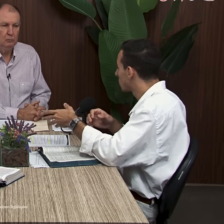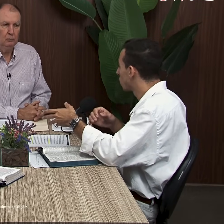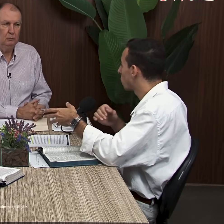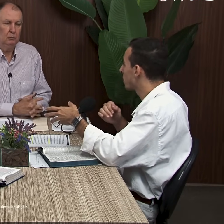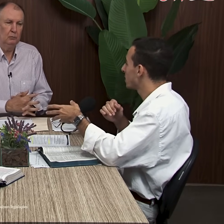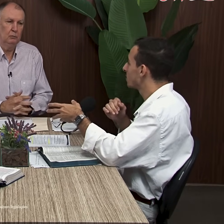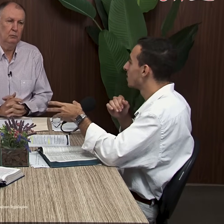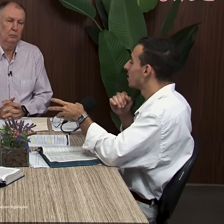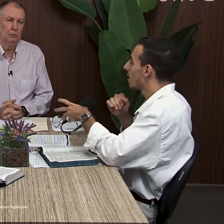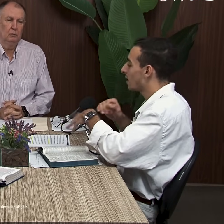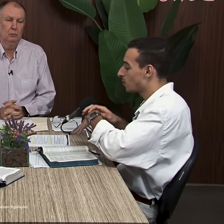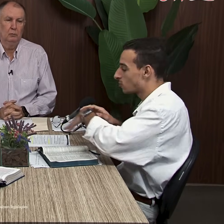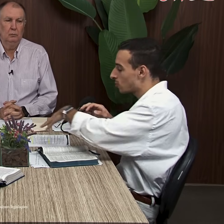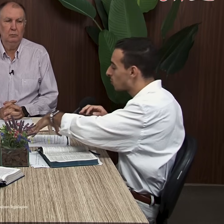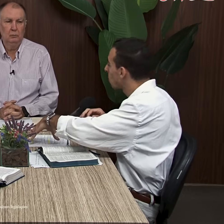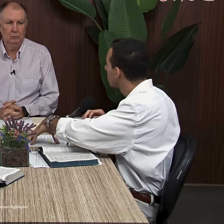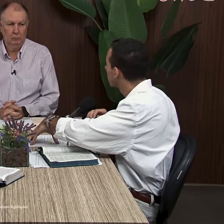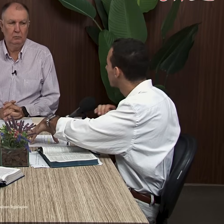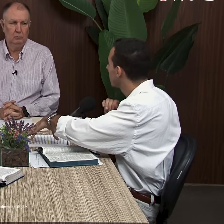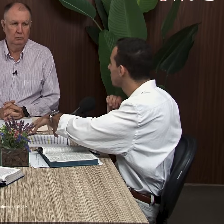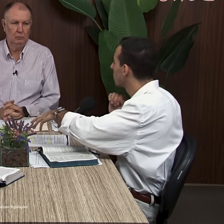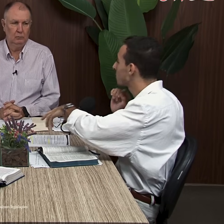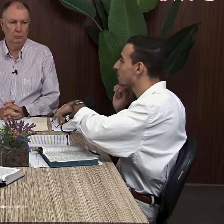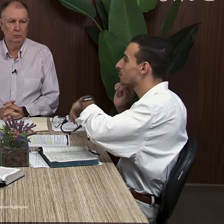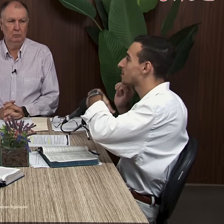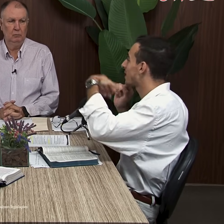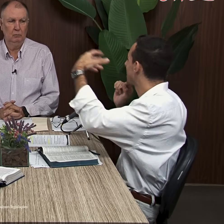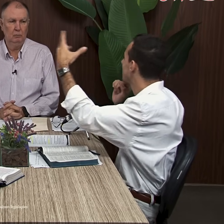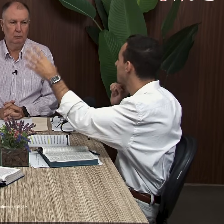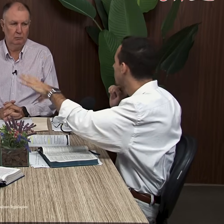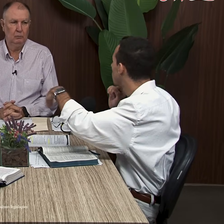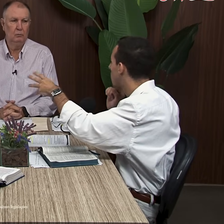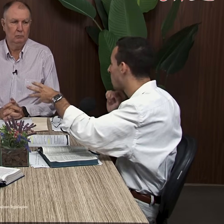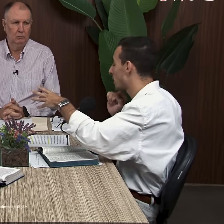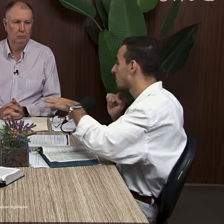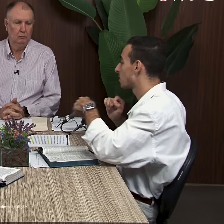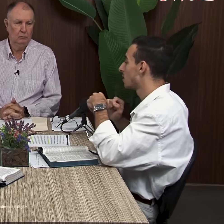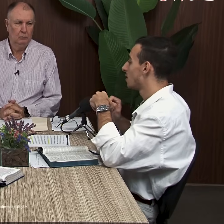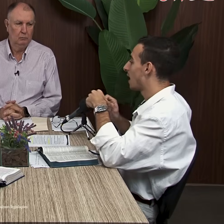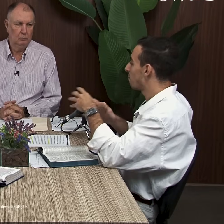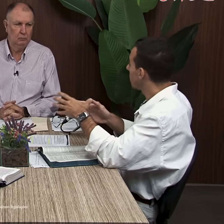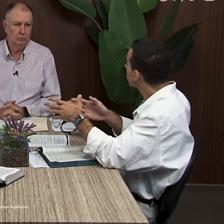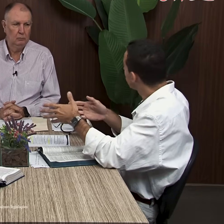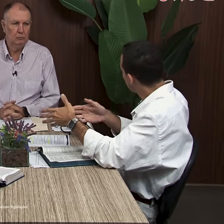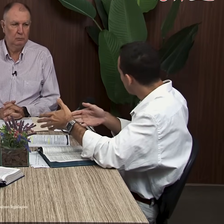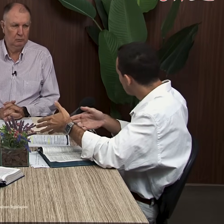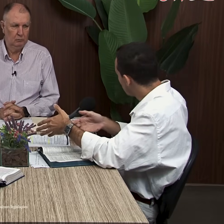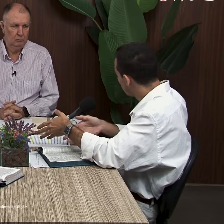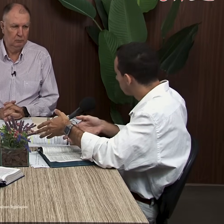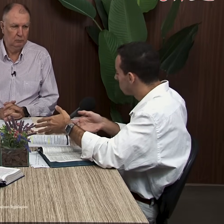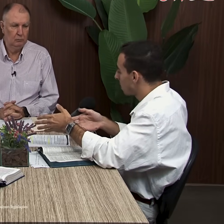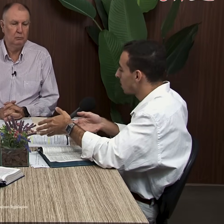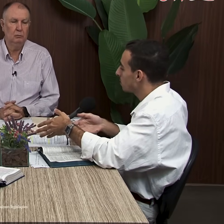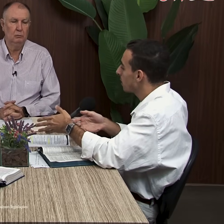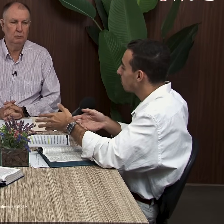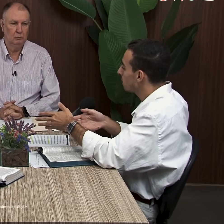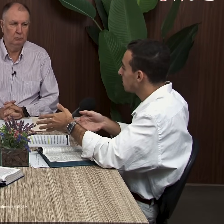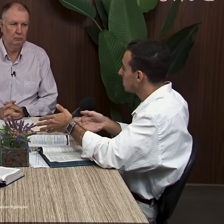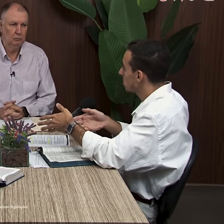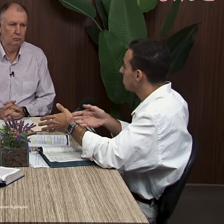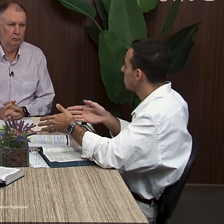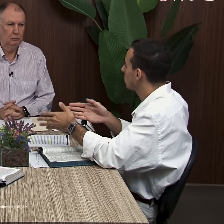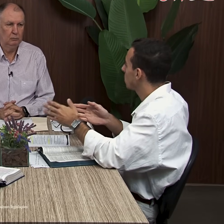outro. Não foi um dom se cumprindo aqui e outro a cada uma hora. Havia dons específicos falando